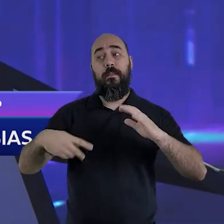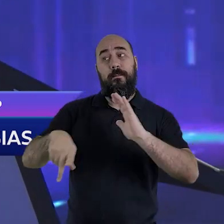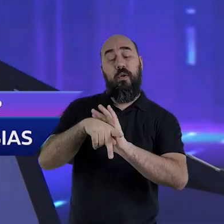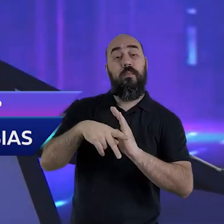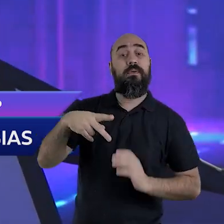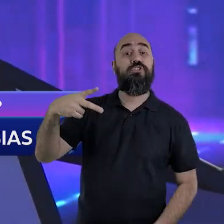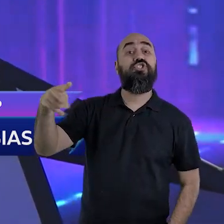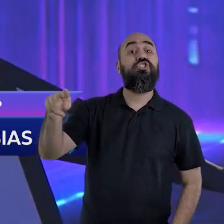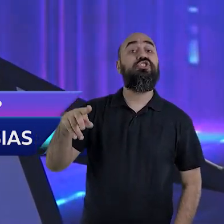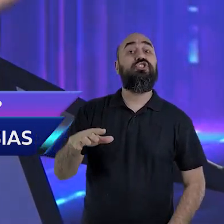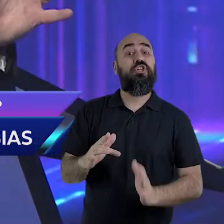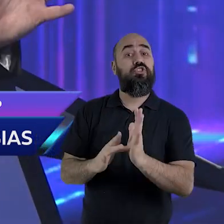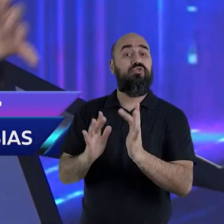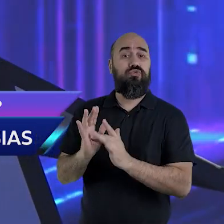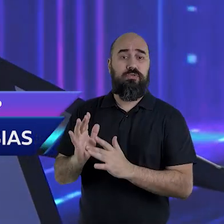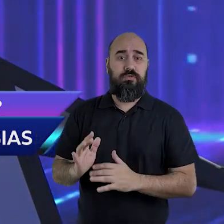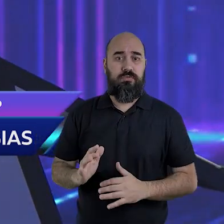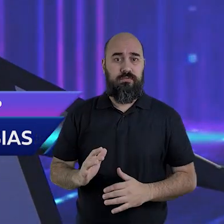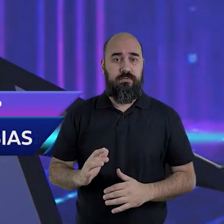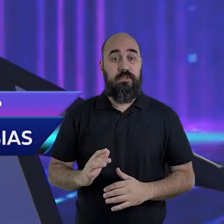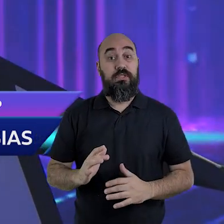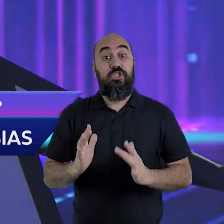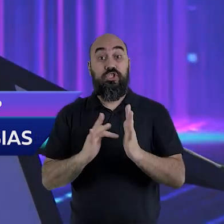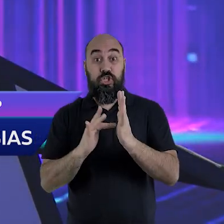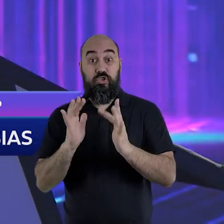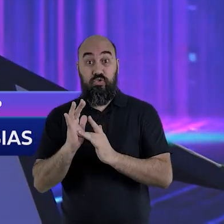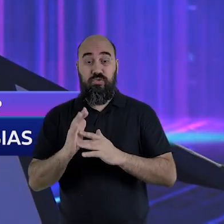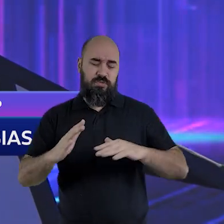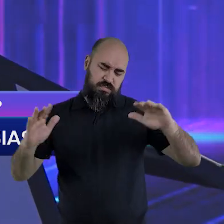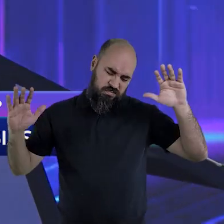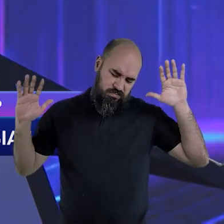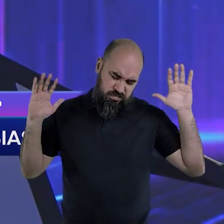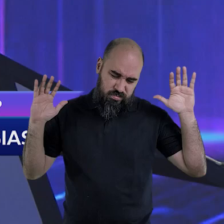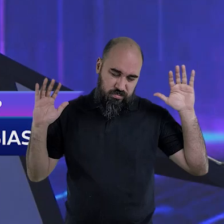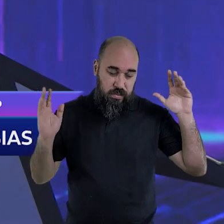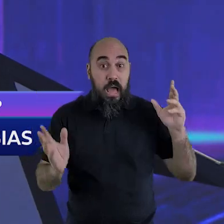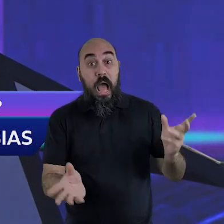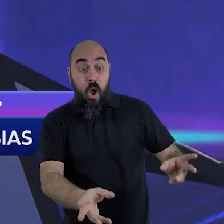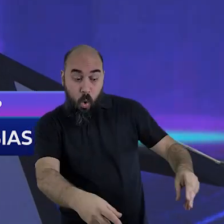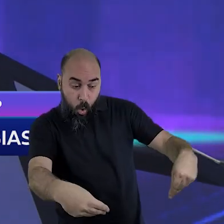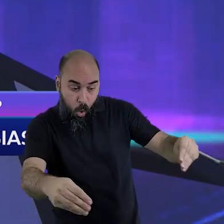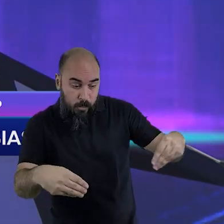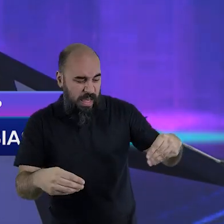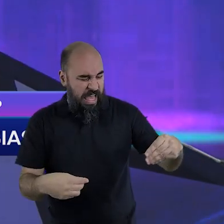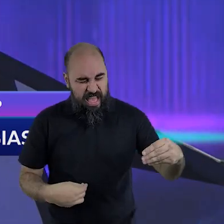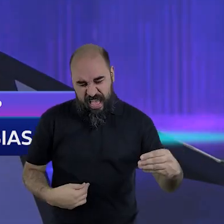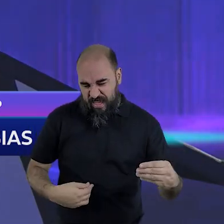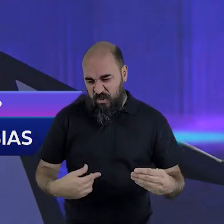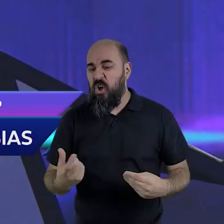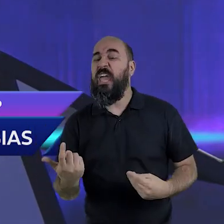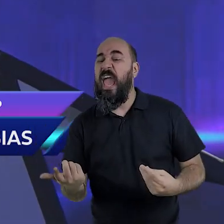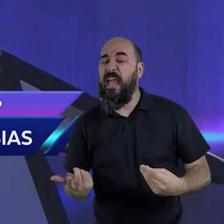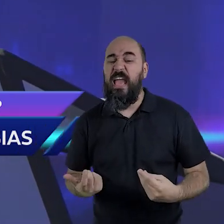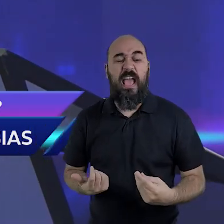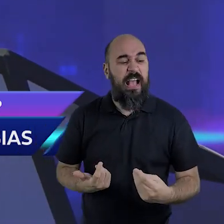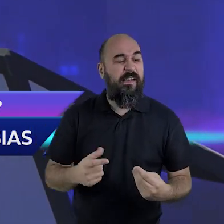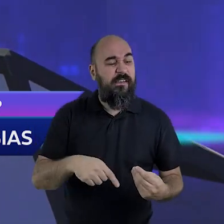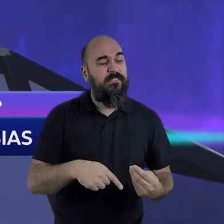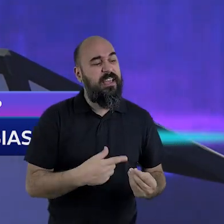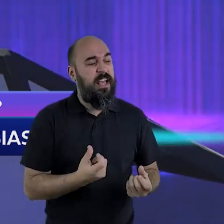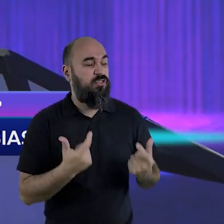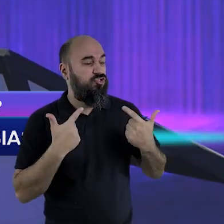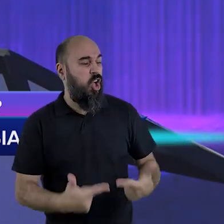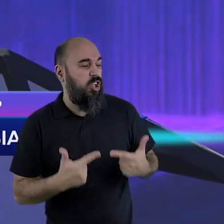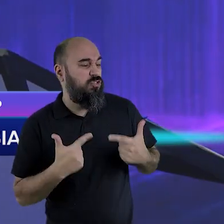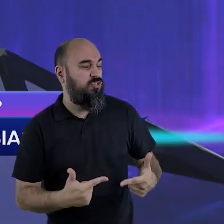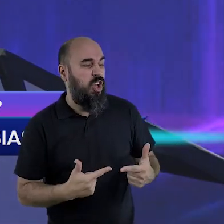sorteadas de Jesus. Quando ele estava na cruz, os soldados que ali estavam começaram a ver quem ia ficar com a roupa de Jesus. Isso nós